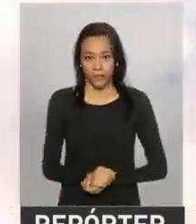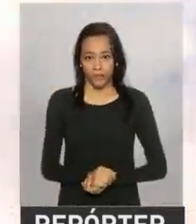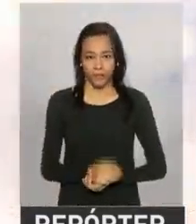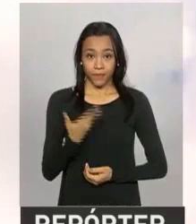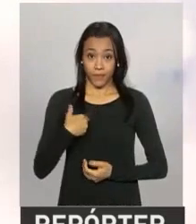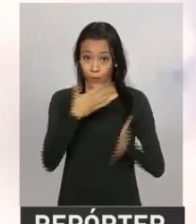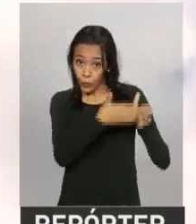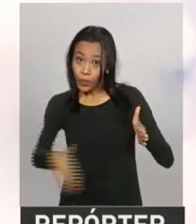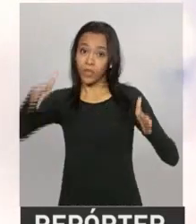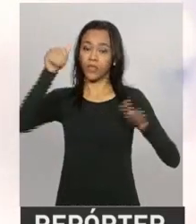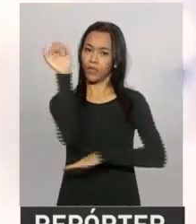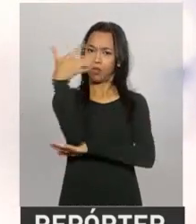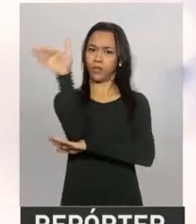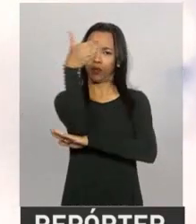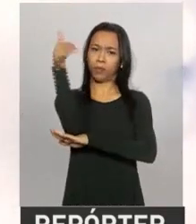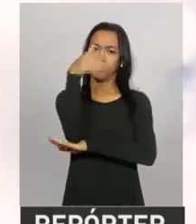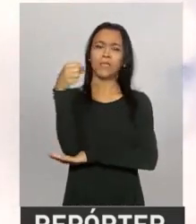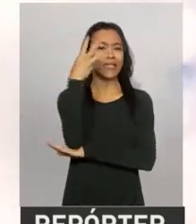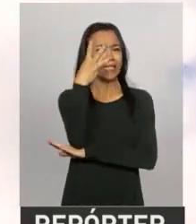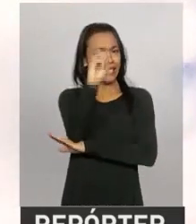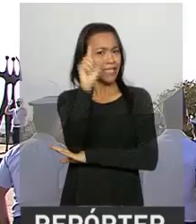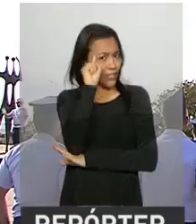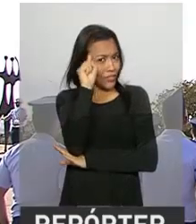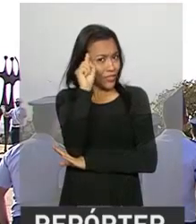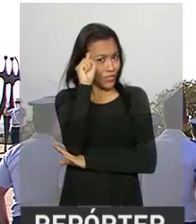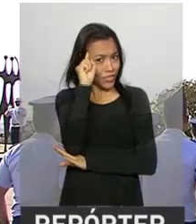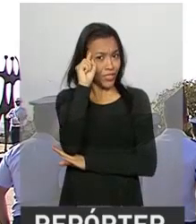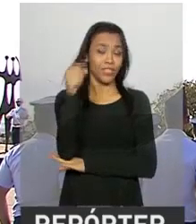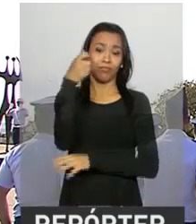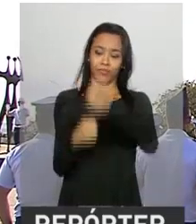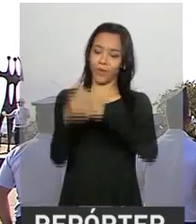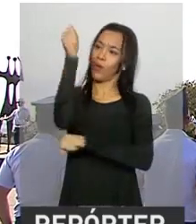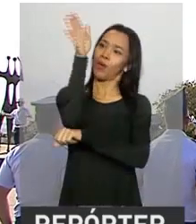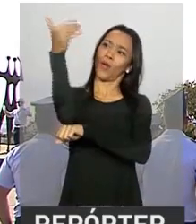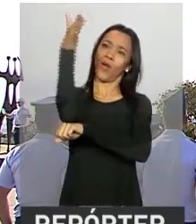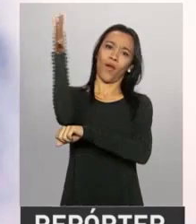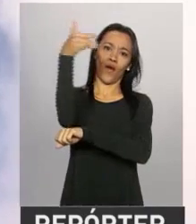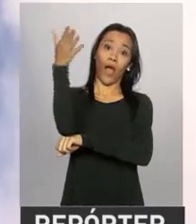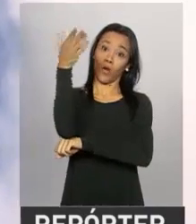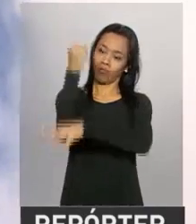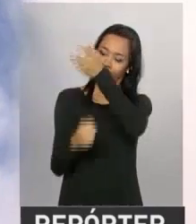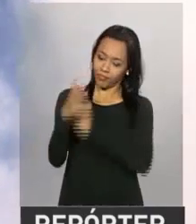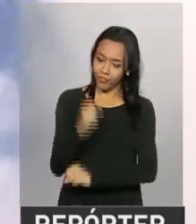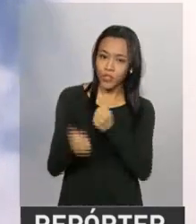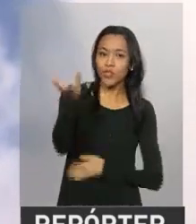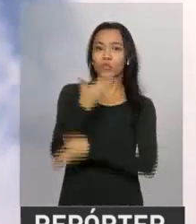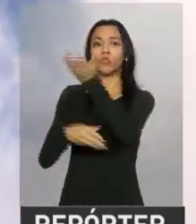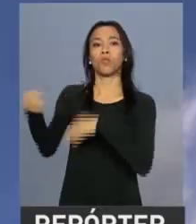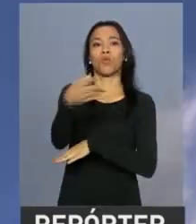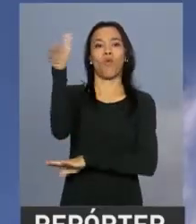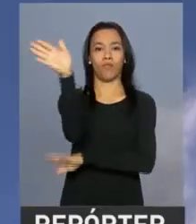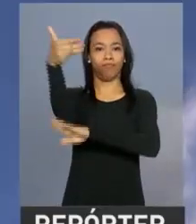Na cerimônia, a bandeira, que passou os últimos 30 dias na ponta do mastro da Praça dos Três Poderes, é substituída por uma